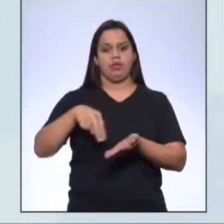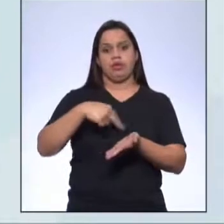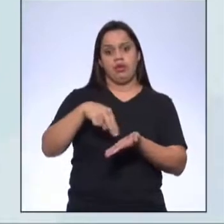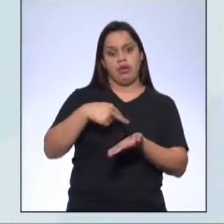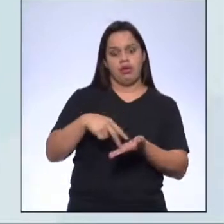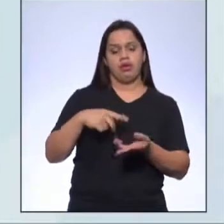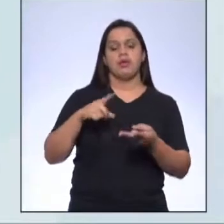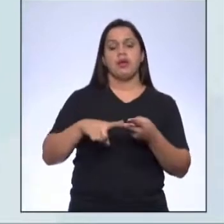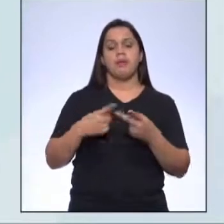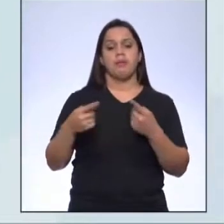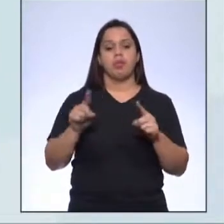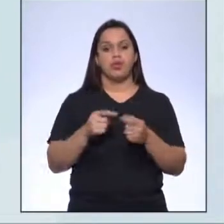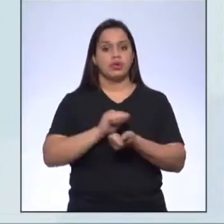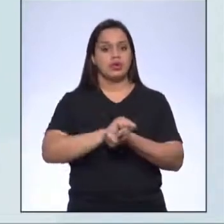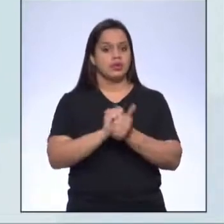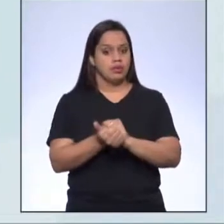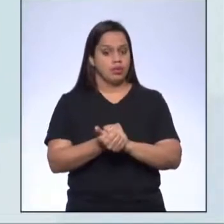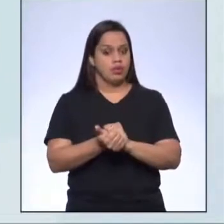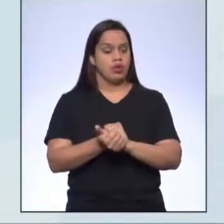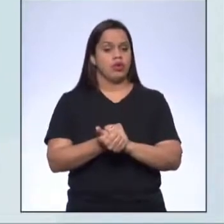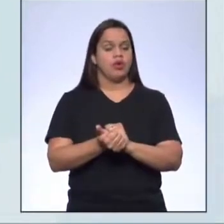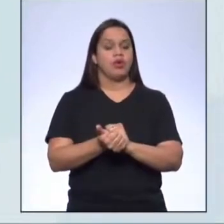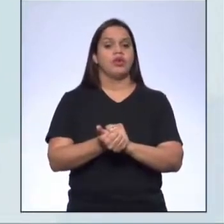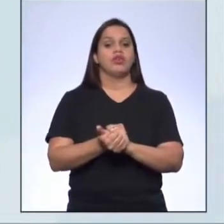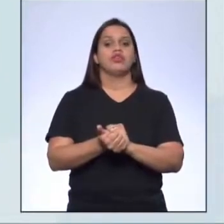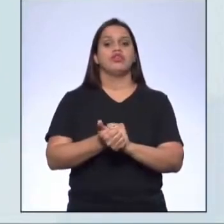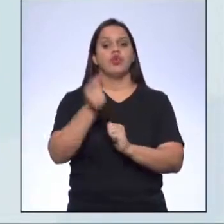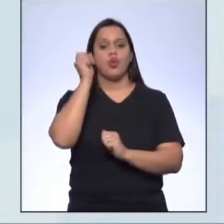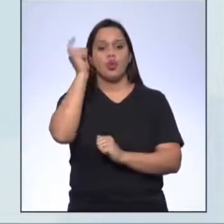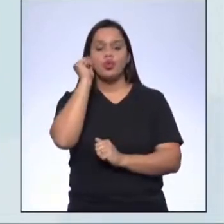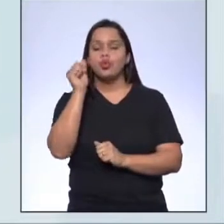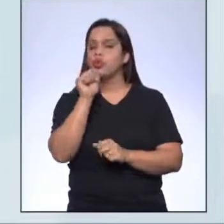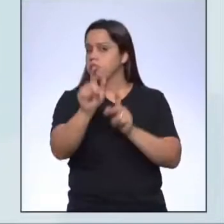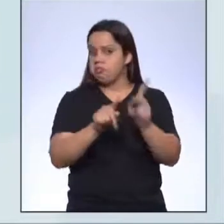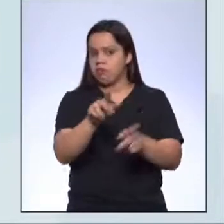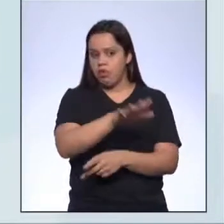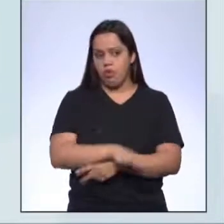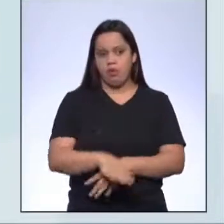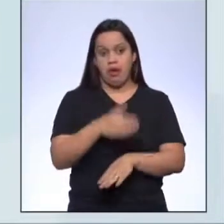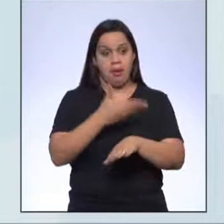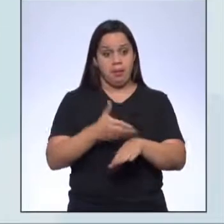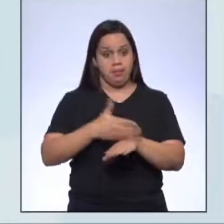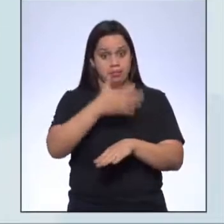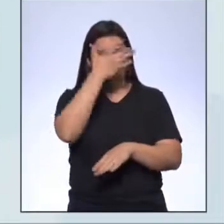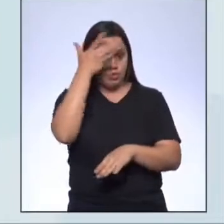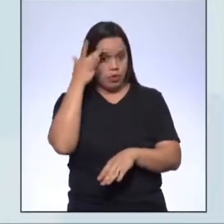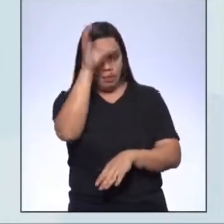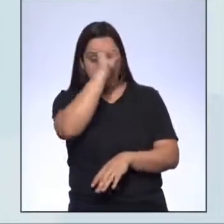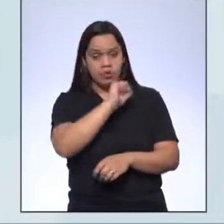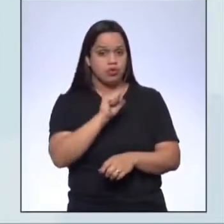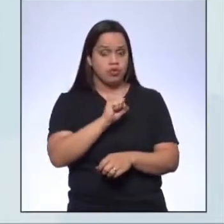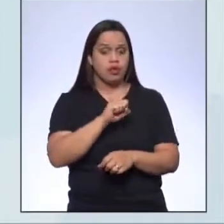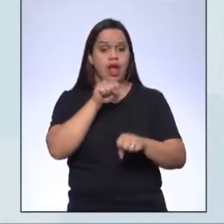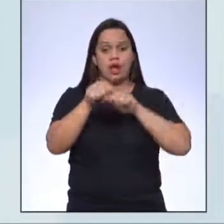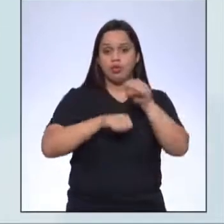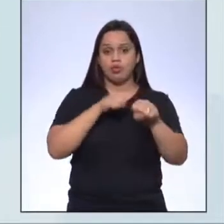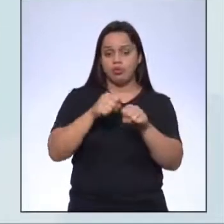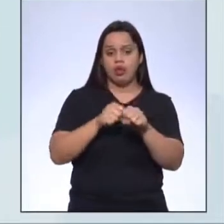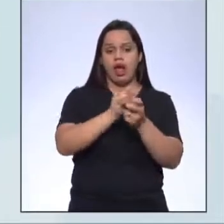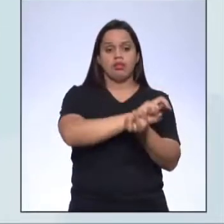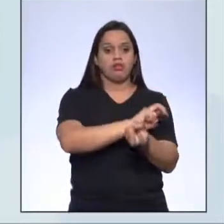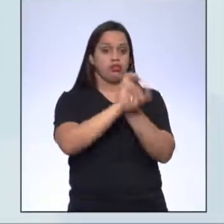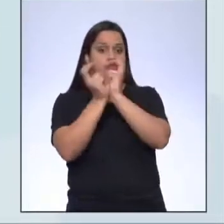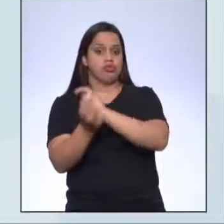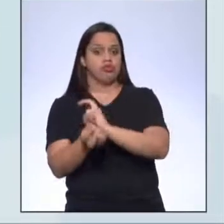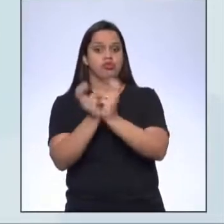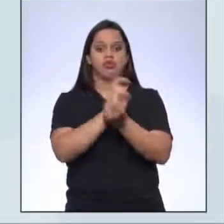azul, música, esporte e cultura popular. Os praticantes aprendem a lutar, gingar, jogar e